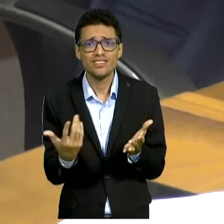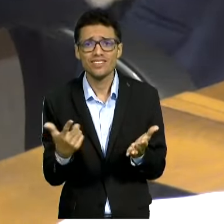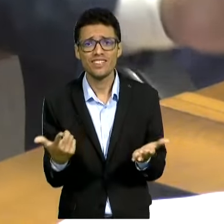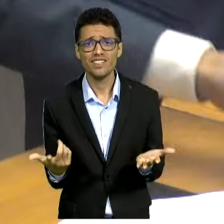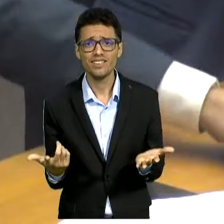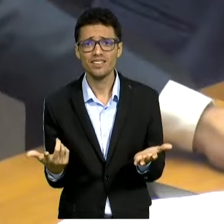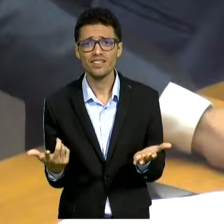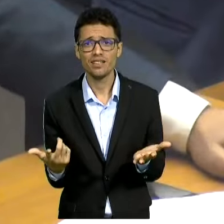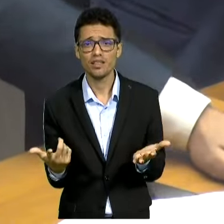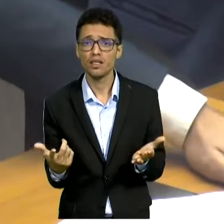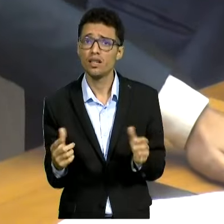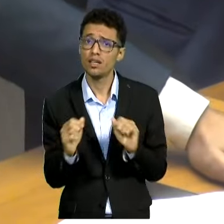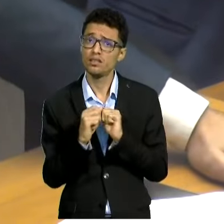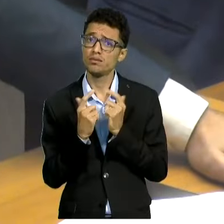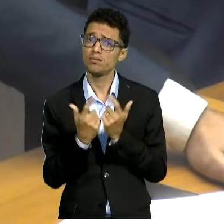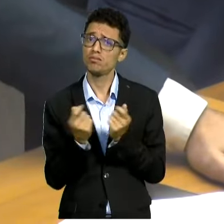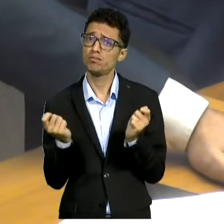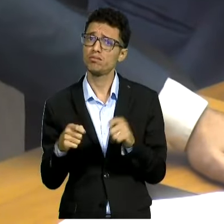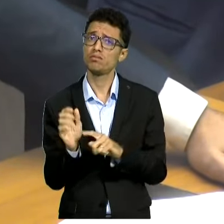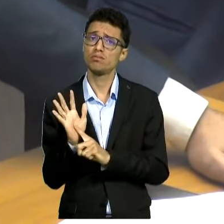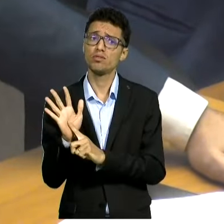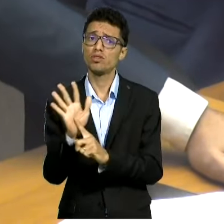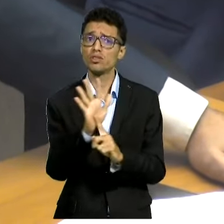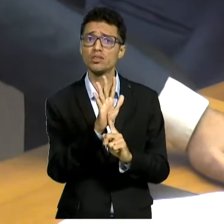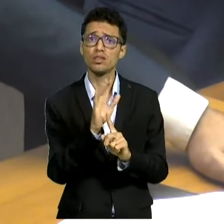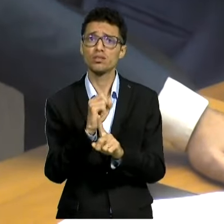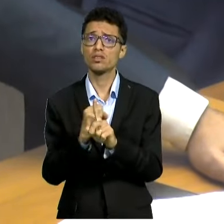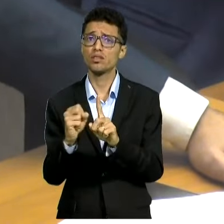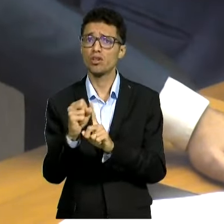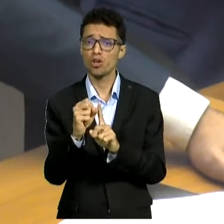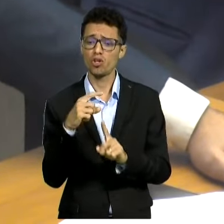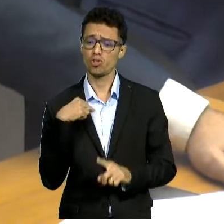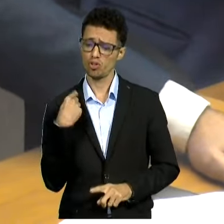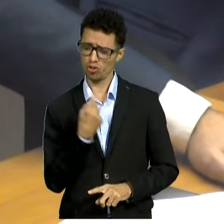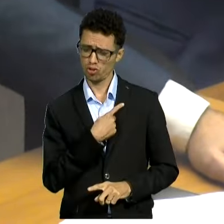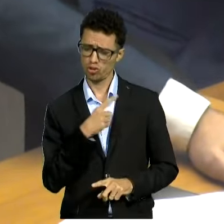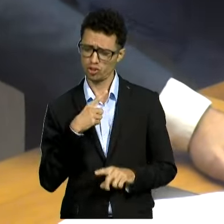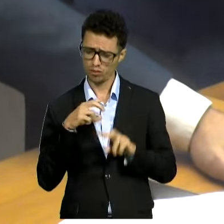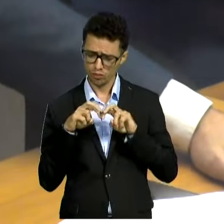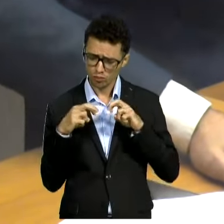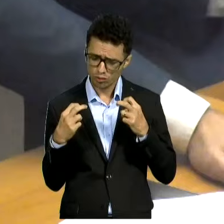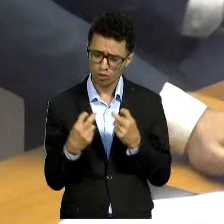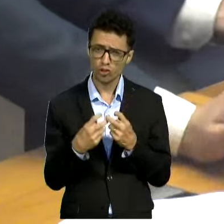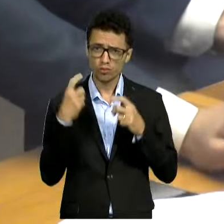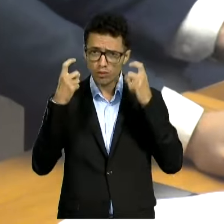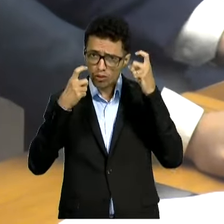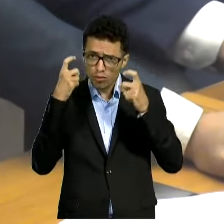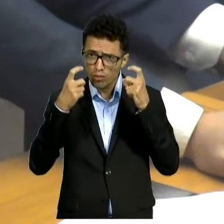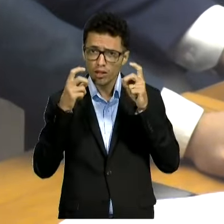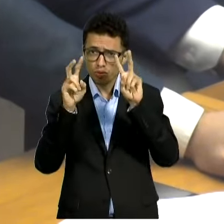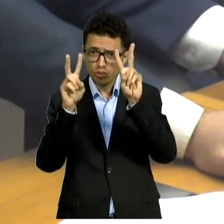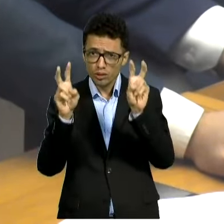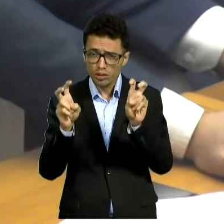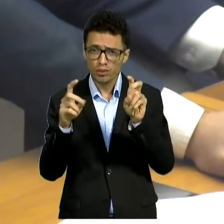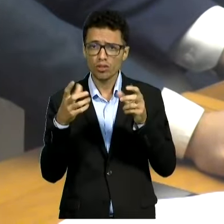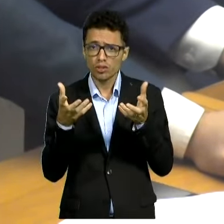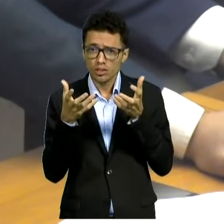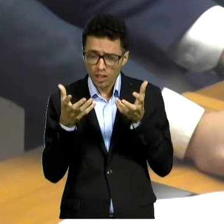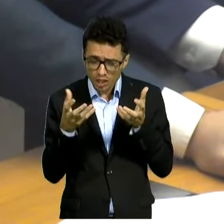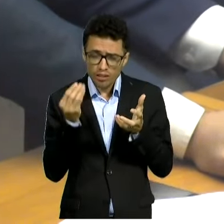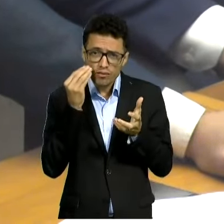destacar isso para a sociedade, para dizer, olha, a gente tem uma comissão, a gente está preocupado com esse assunto, e a gente quer levar essa pretensão ao Supremo Tribunal Federal.